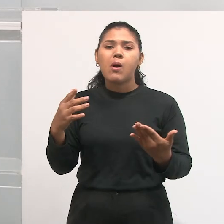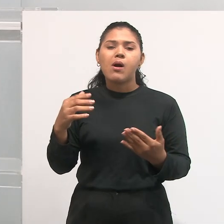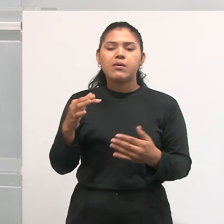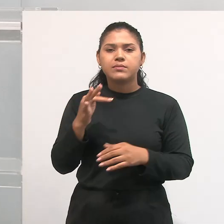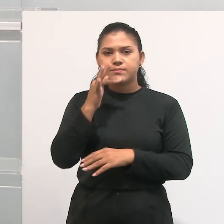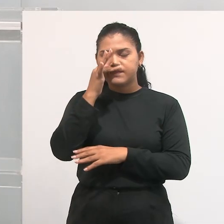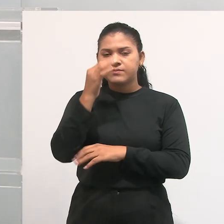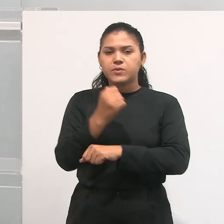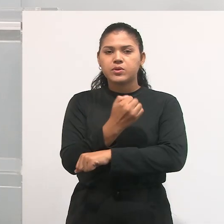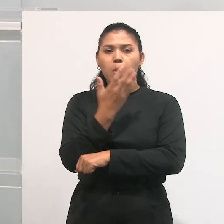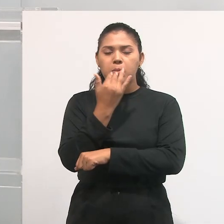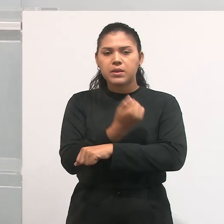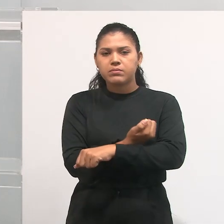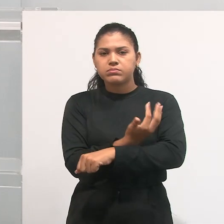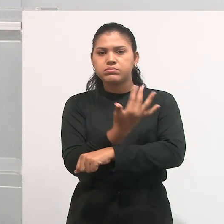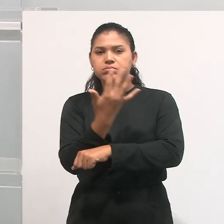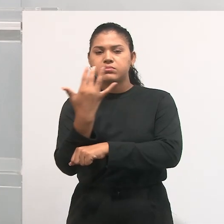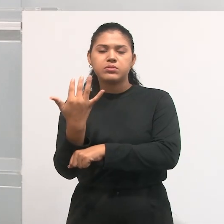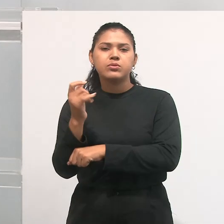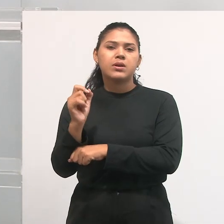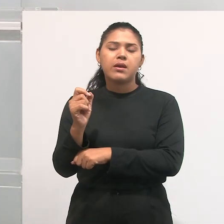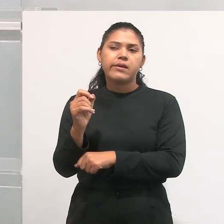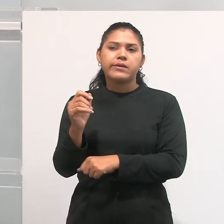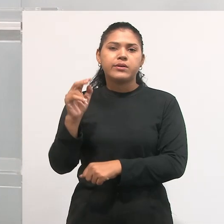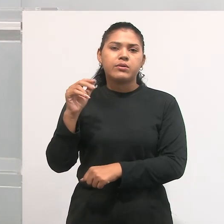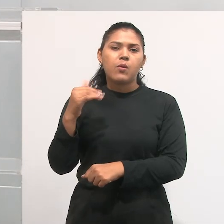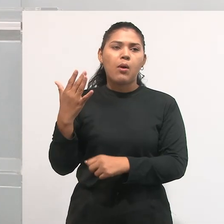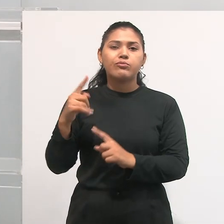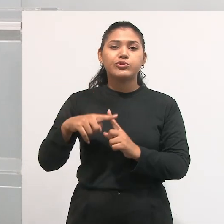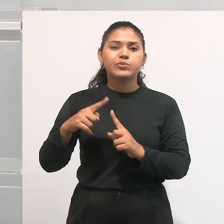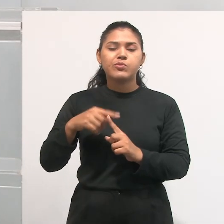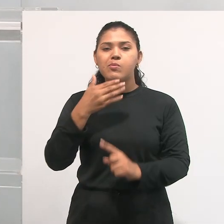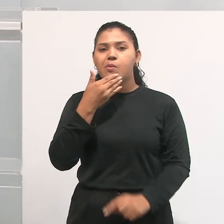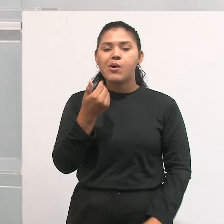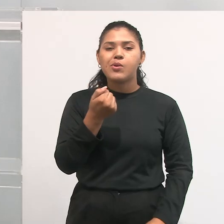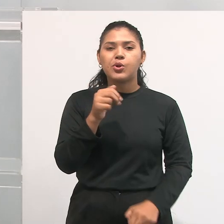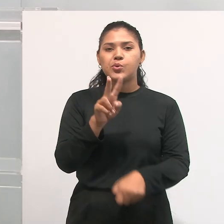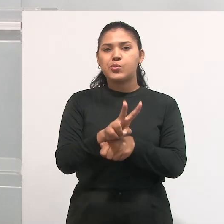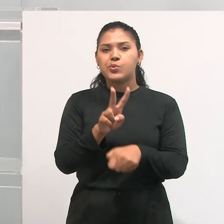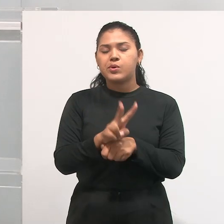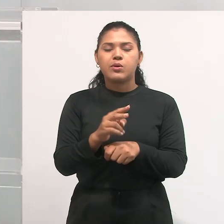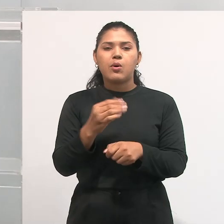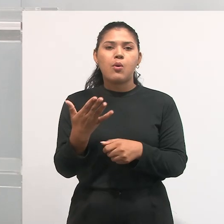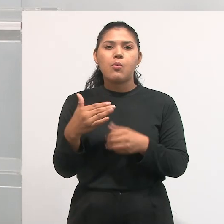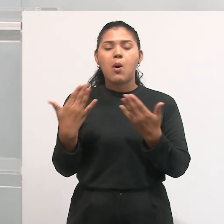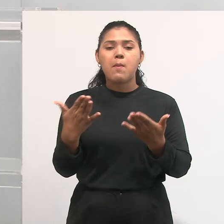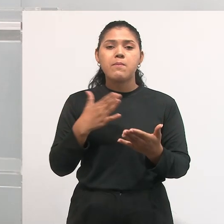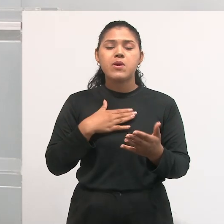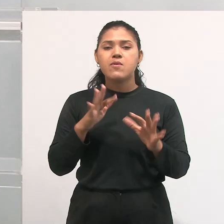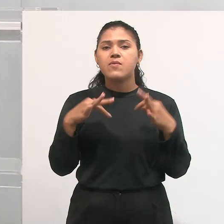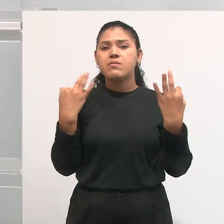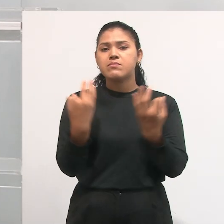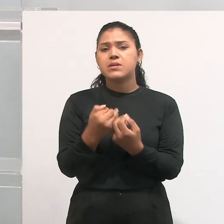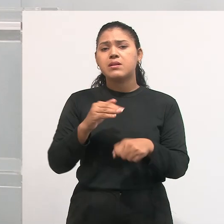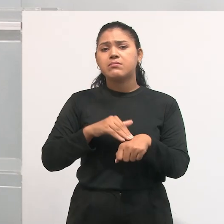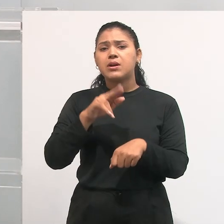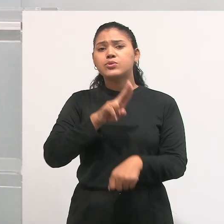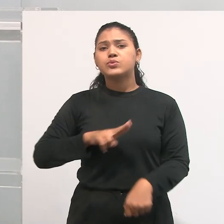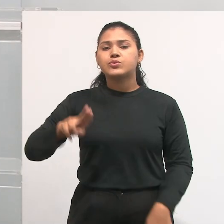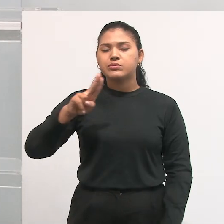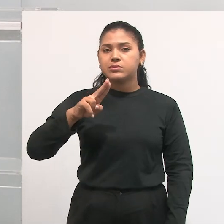as hortaliças que a minha família cultiva ou que a minha família tem o costume de utilizar. Eu